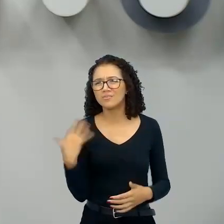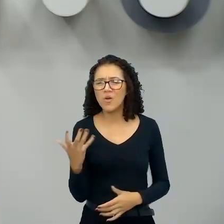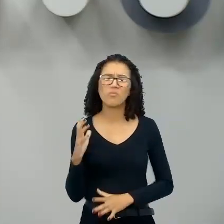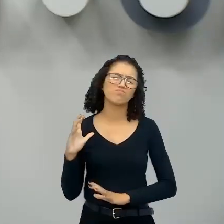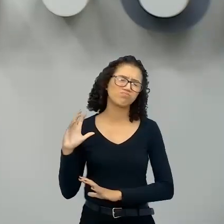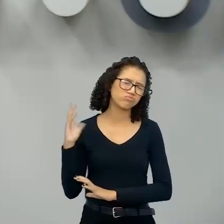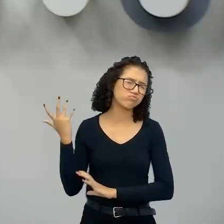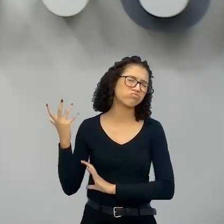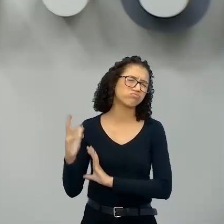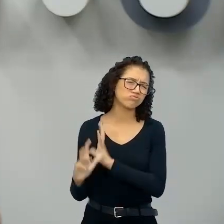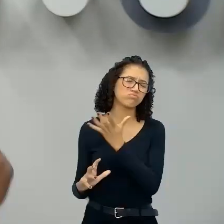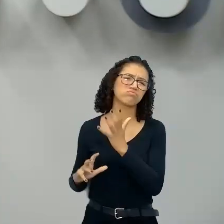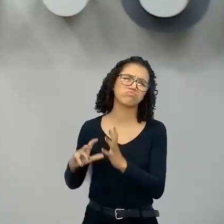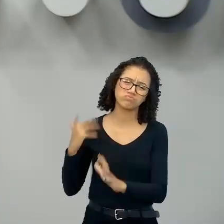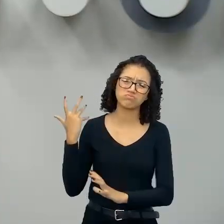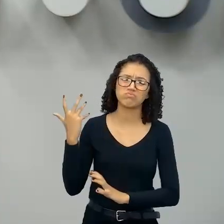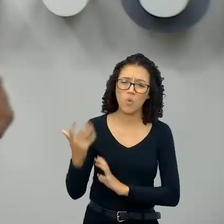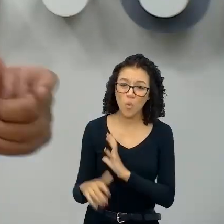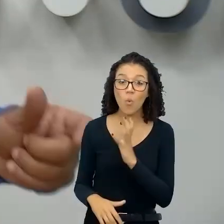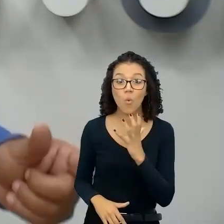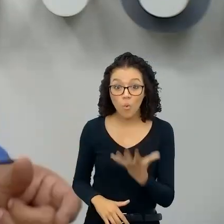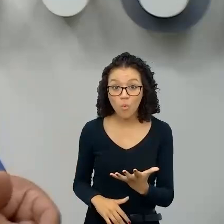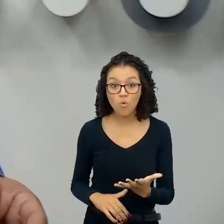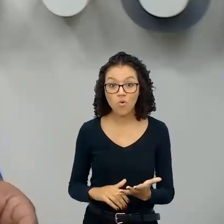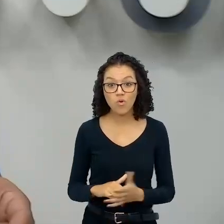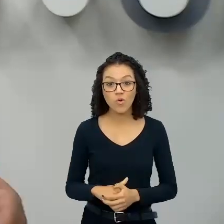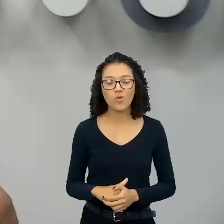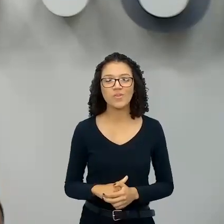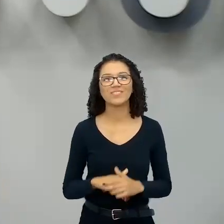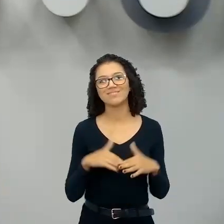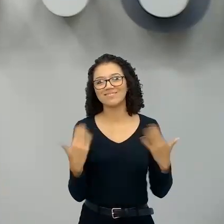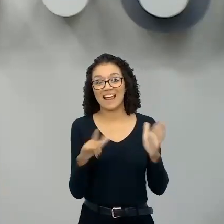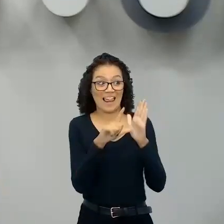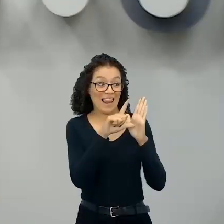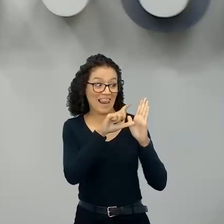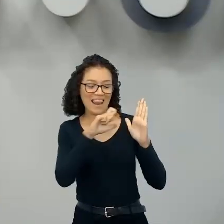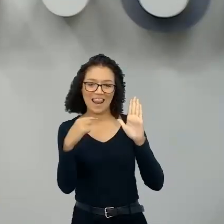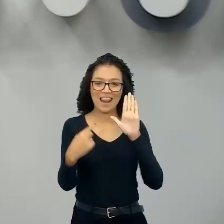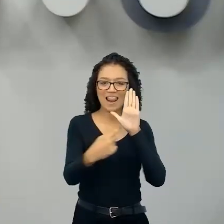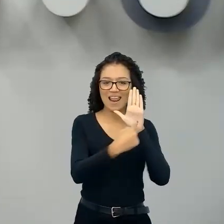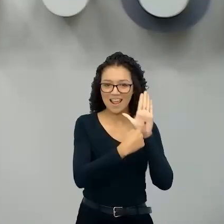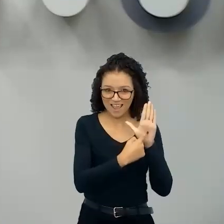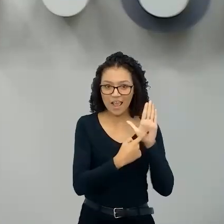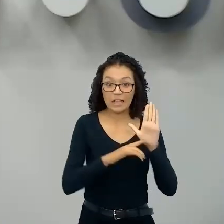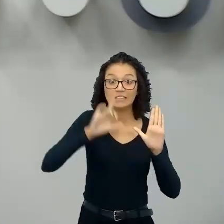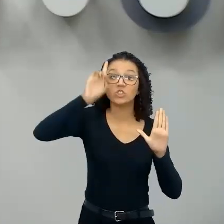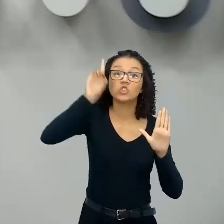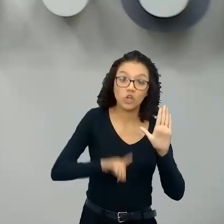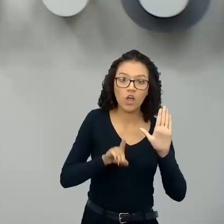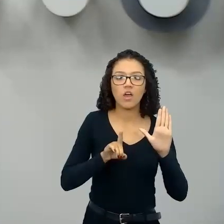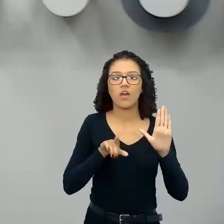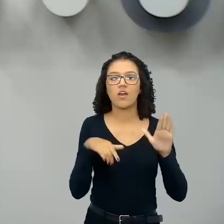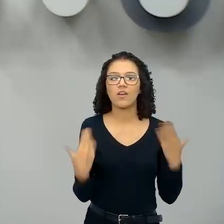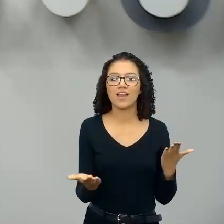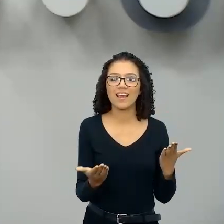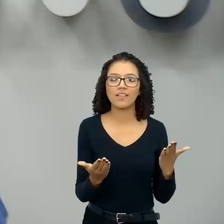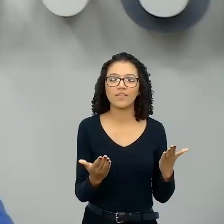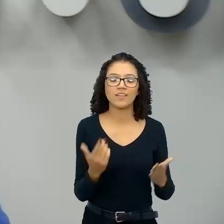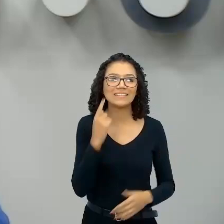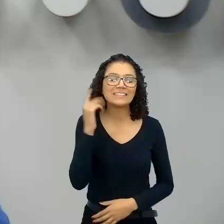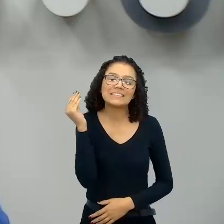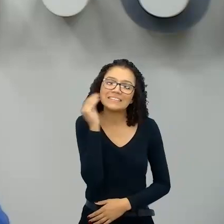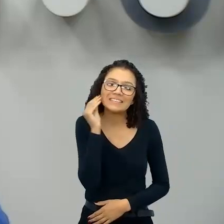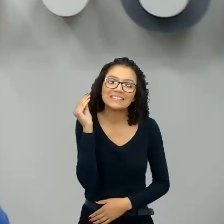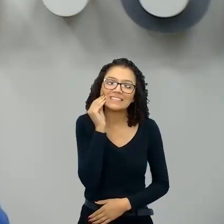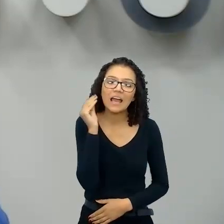sofrendo, no caso, a gente consegue, dentro daquilo que é normativo, dentro daquilo que é de direito, encontrar meios para